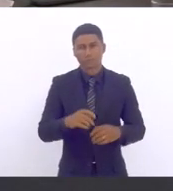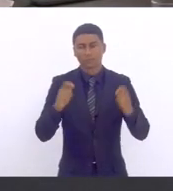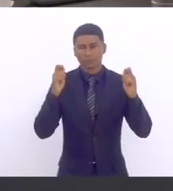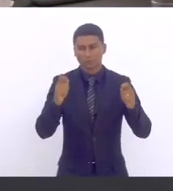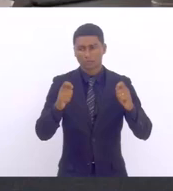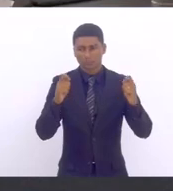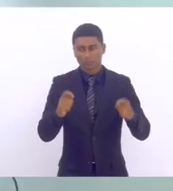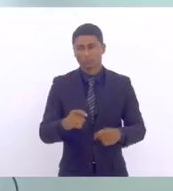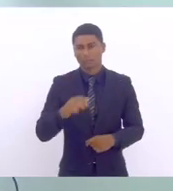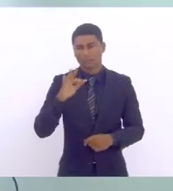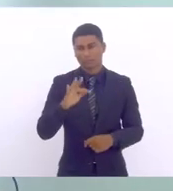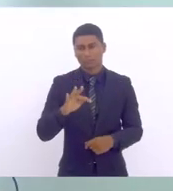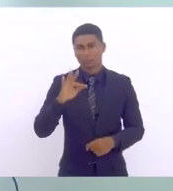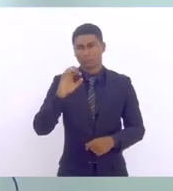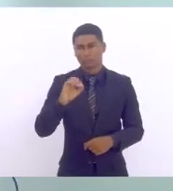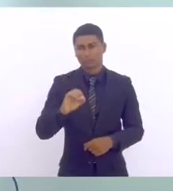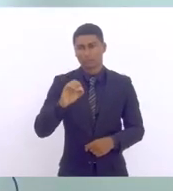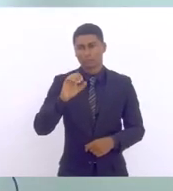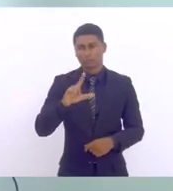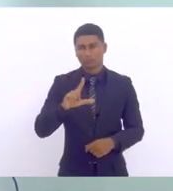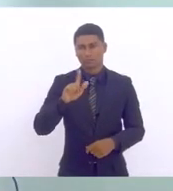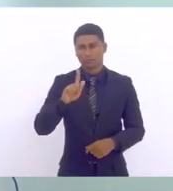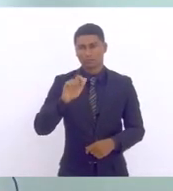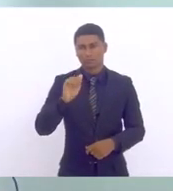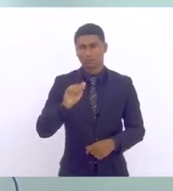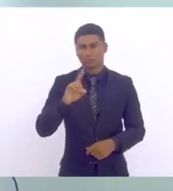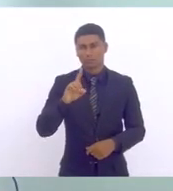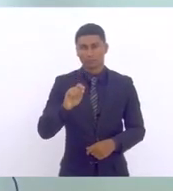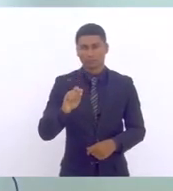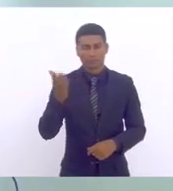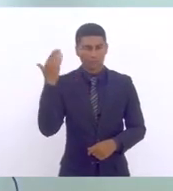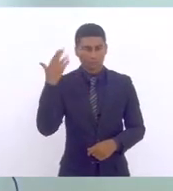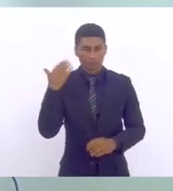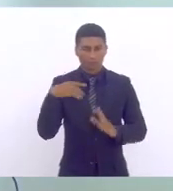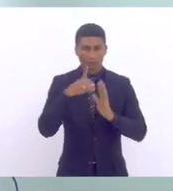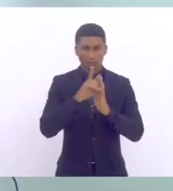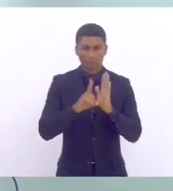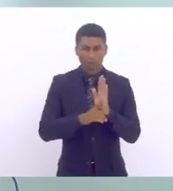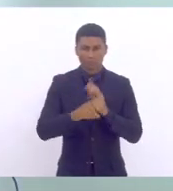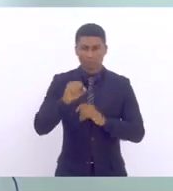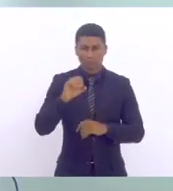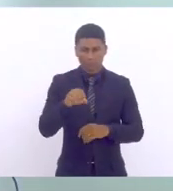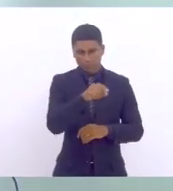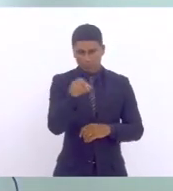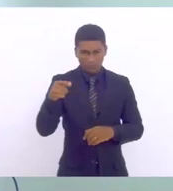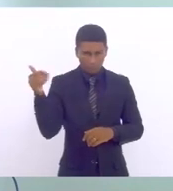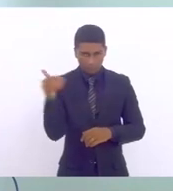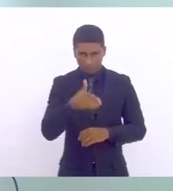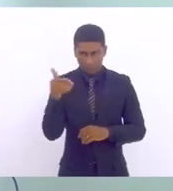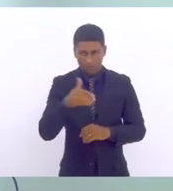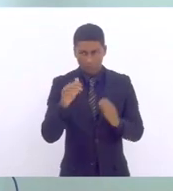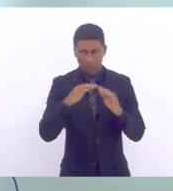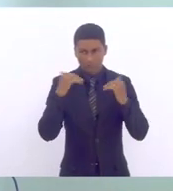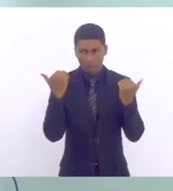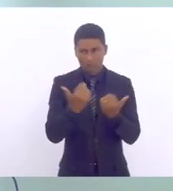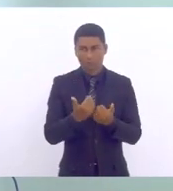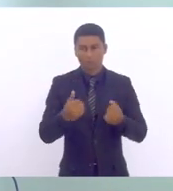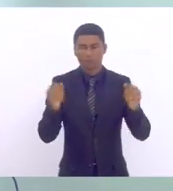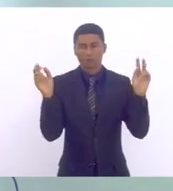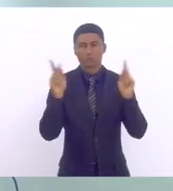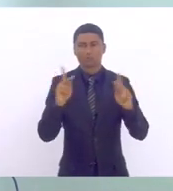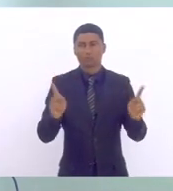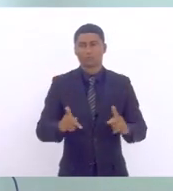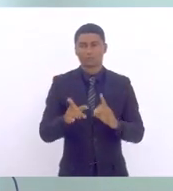folgada, do Russão. Numa década de 80 que vocês devem ter frequentado o Maracanã e que tudo era paz e